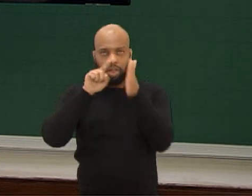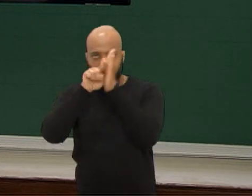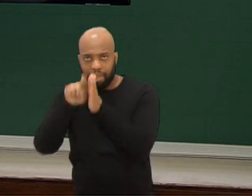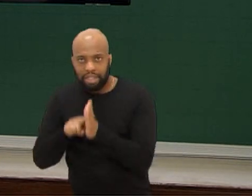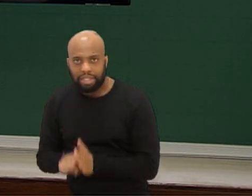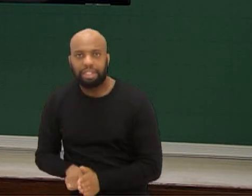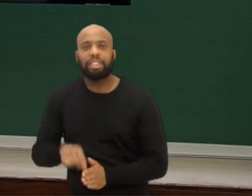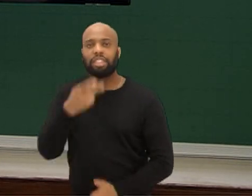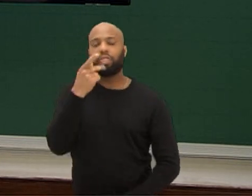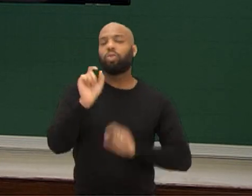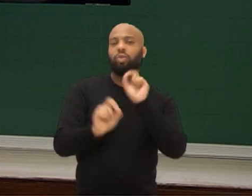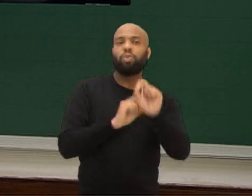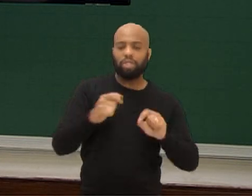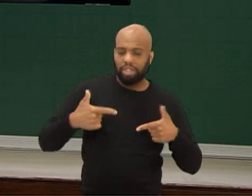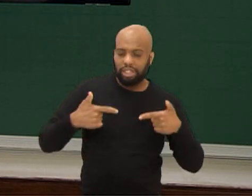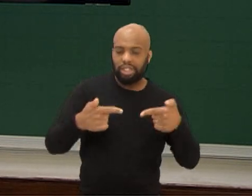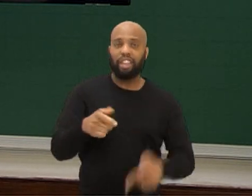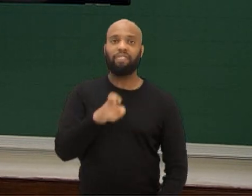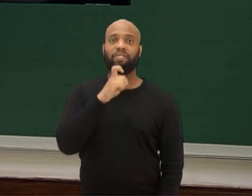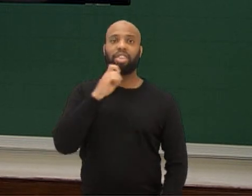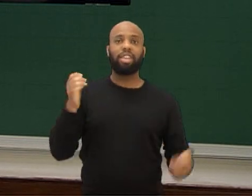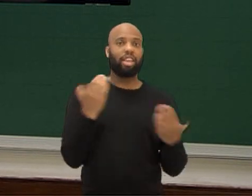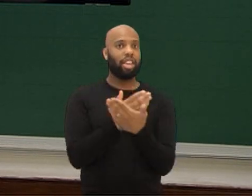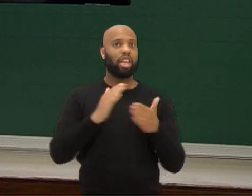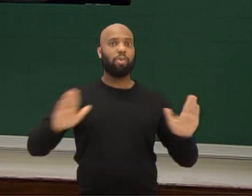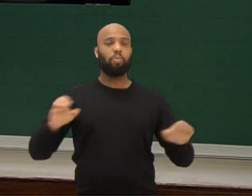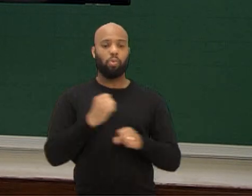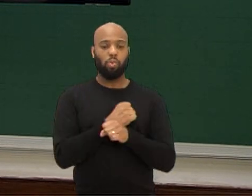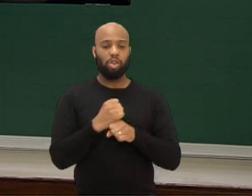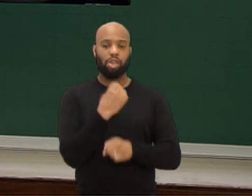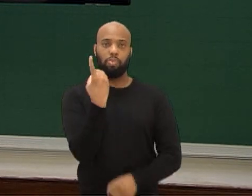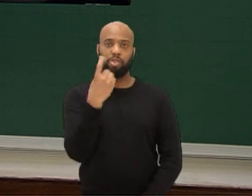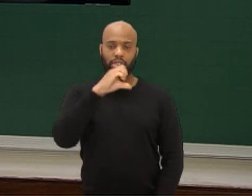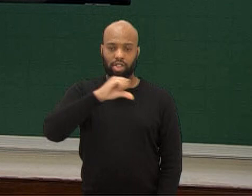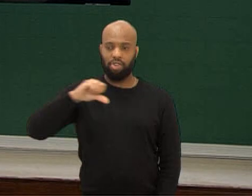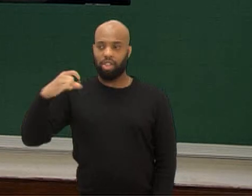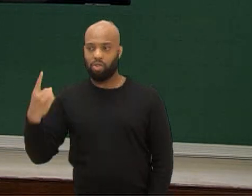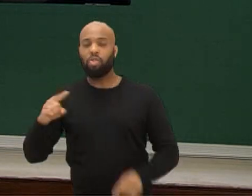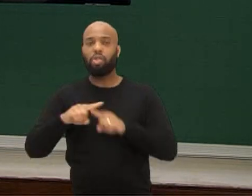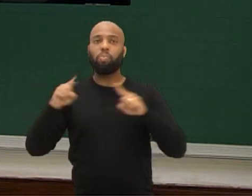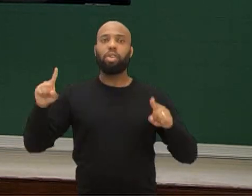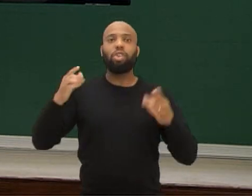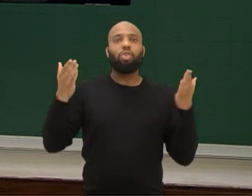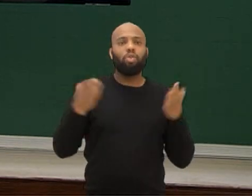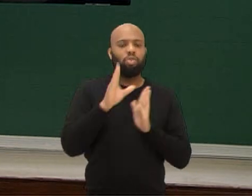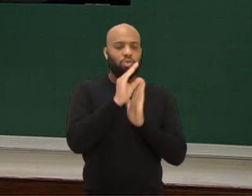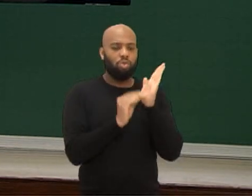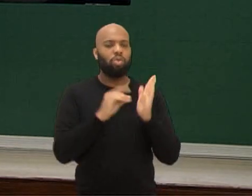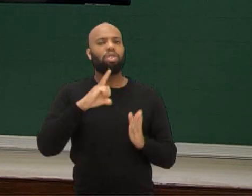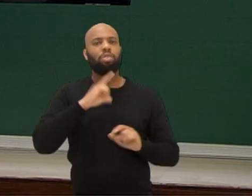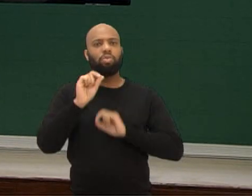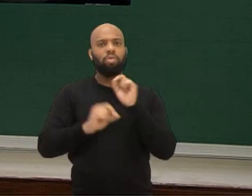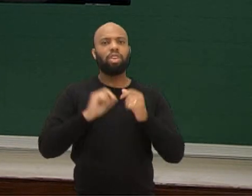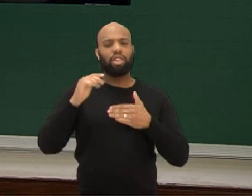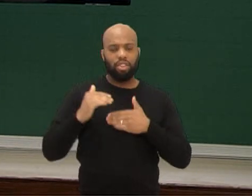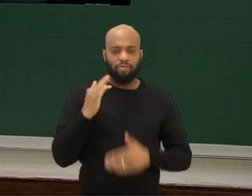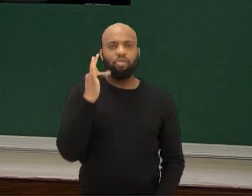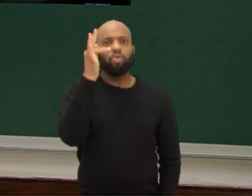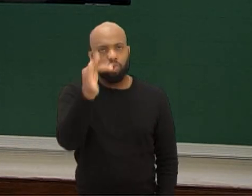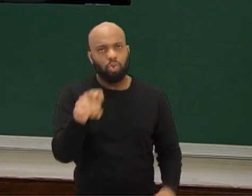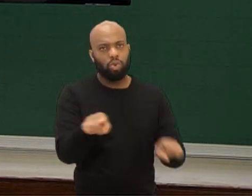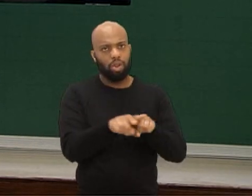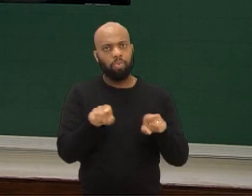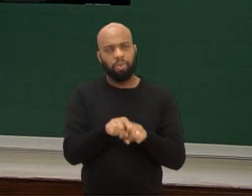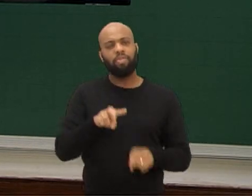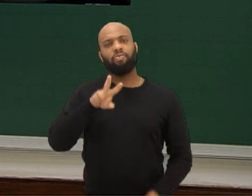que eles dizem que a Guerra Fria acabou em 1991. Mas esse é um conteúdo que vocês vão ter um pouquinho mais para frente